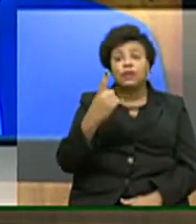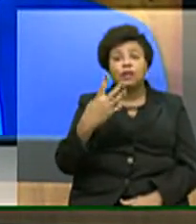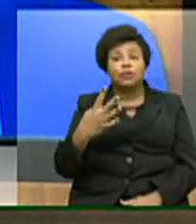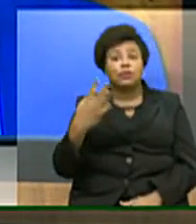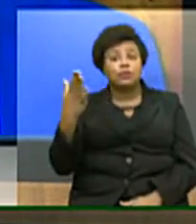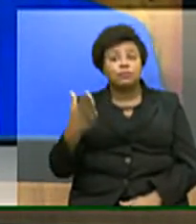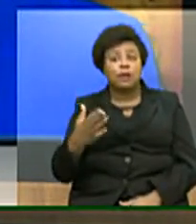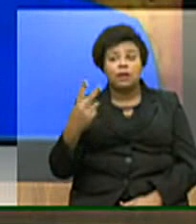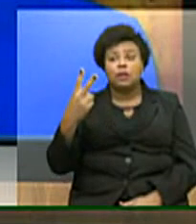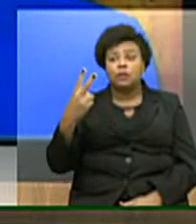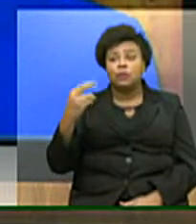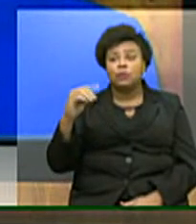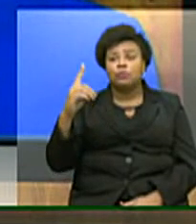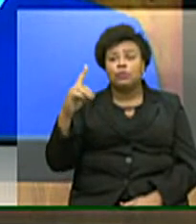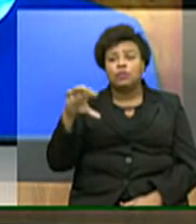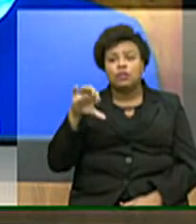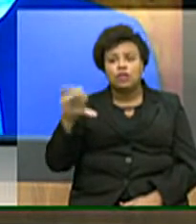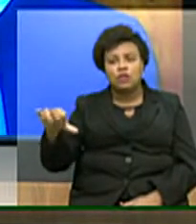514/2019,